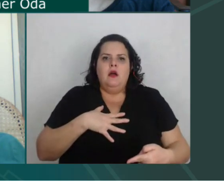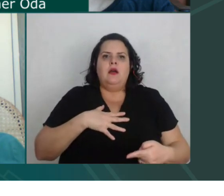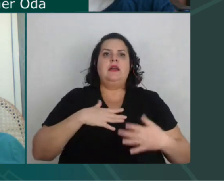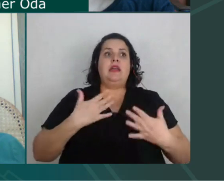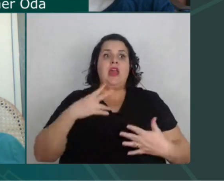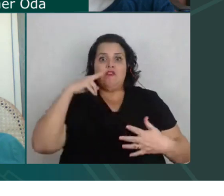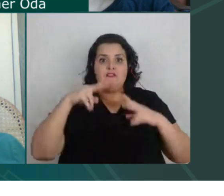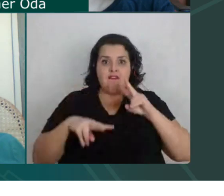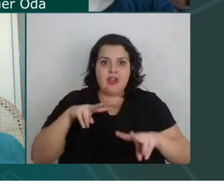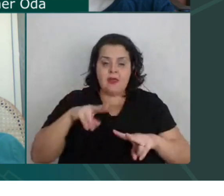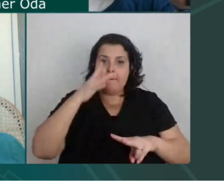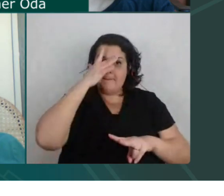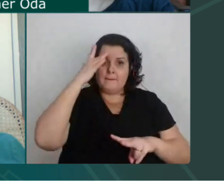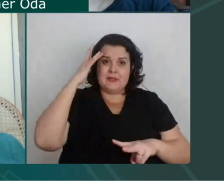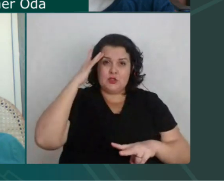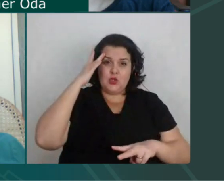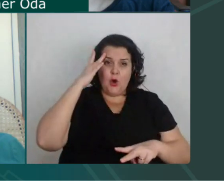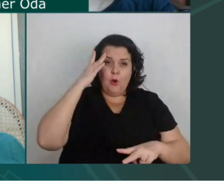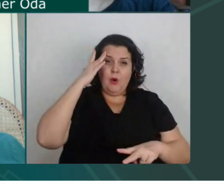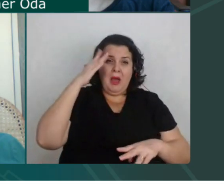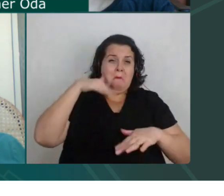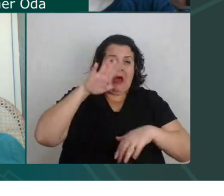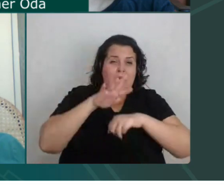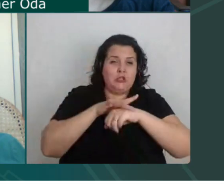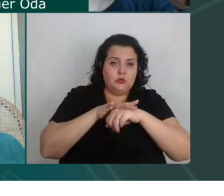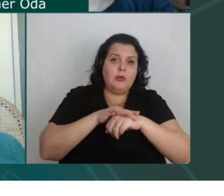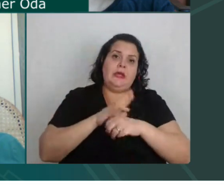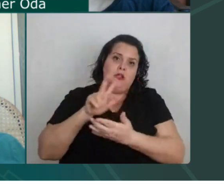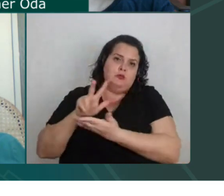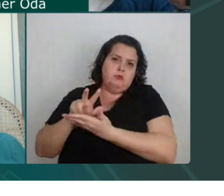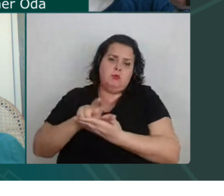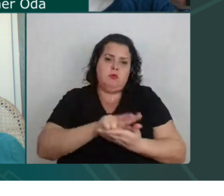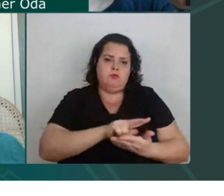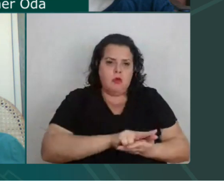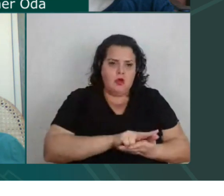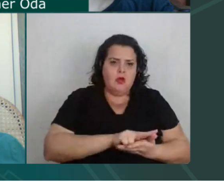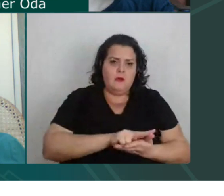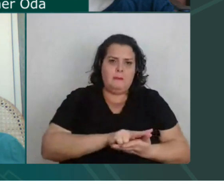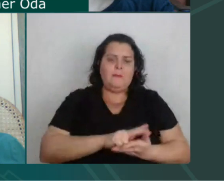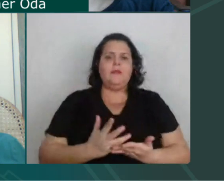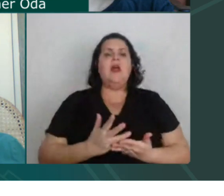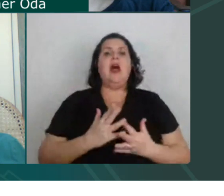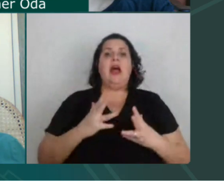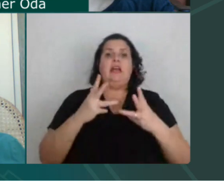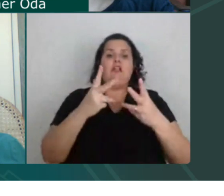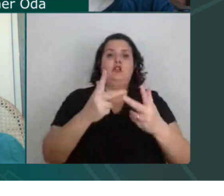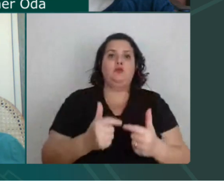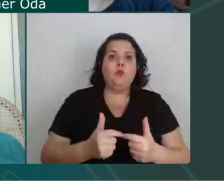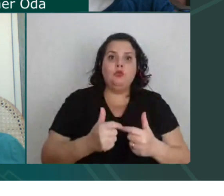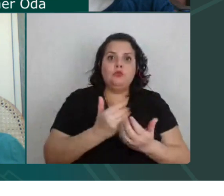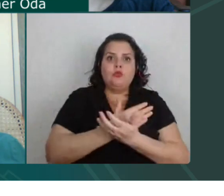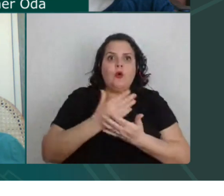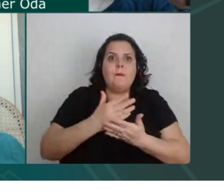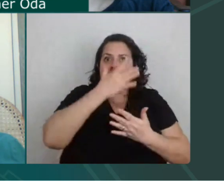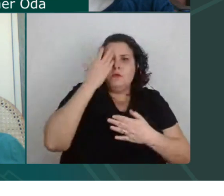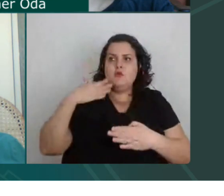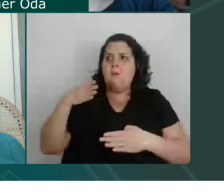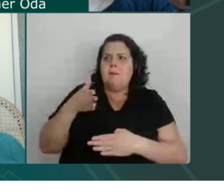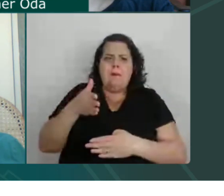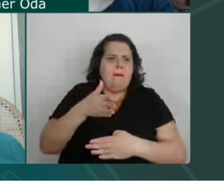graves, deixando dessa loucura que foi o início de todo mundo procurar o hospital, mas aí